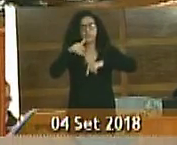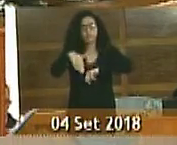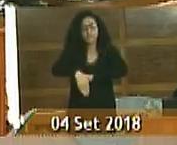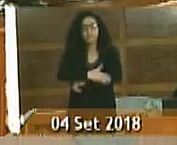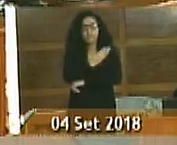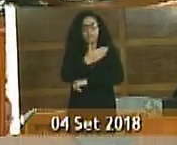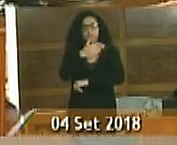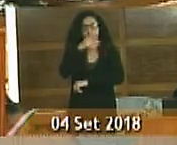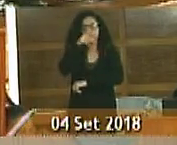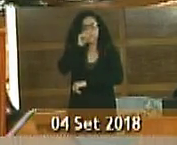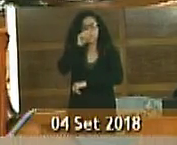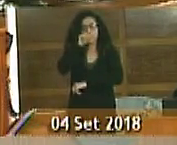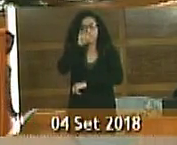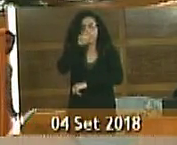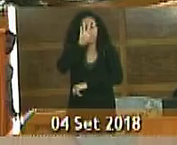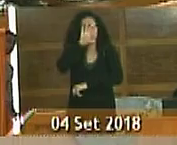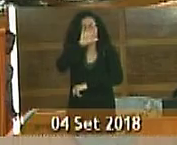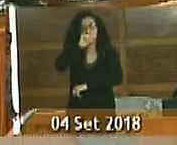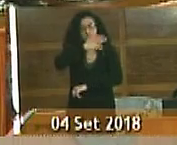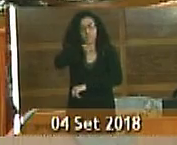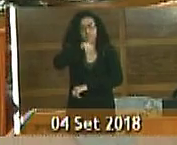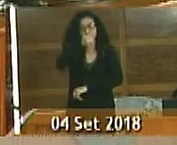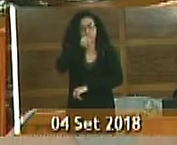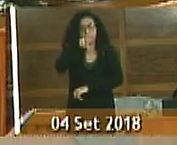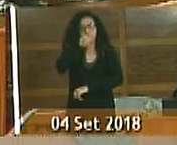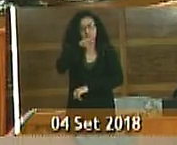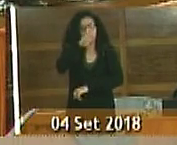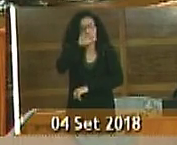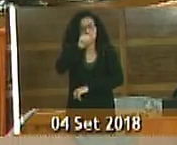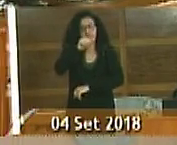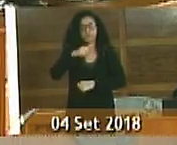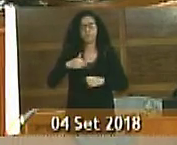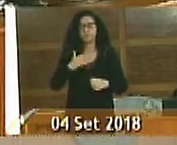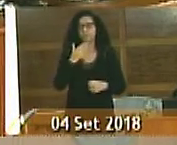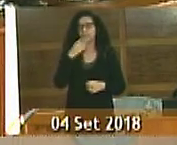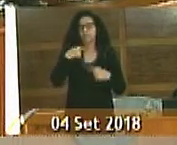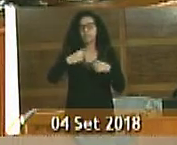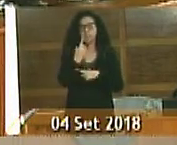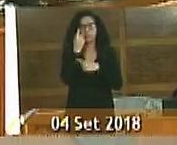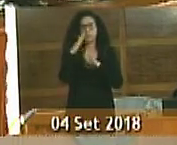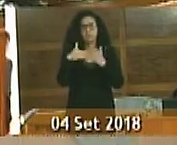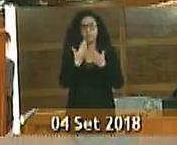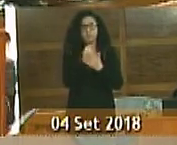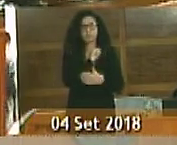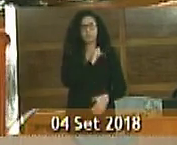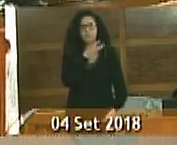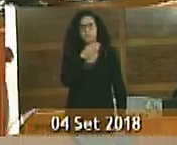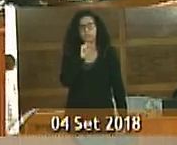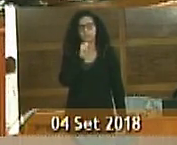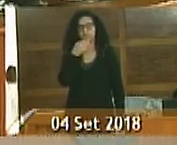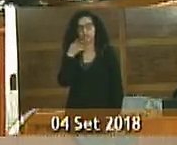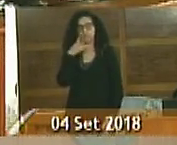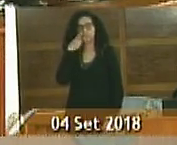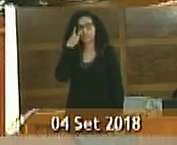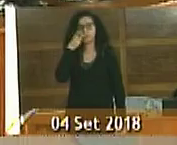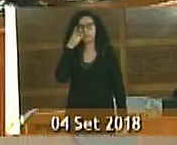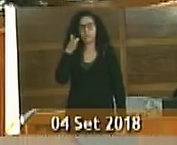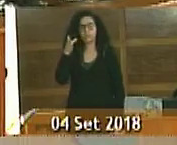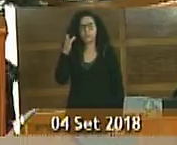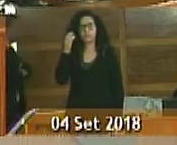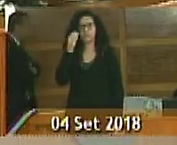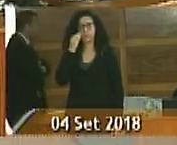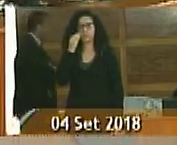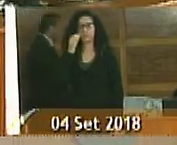rua Ponta dos Ubais, bairro Caieira. Em discussão, o único requerimento 384. Autoria vereador, candidato